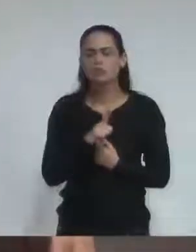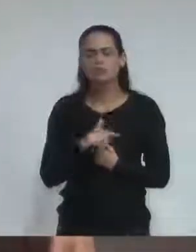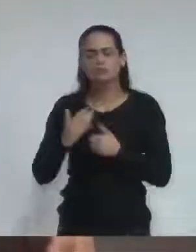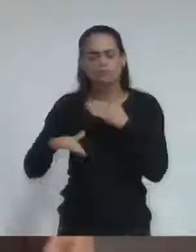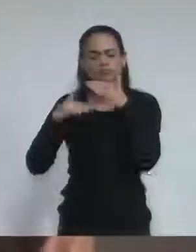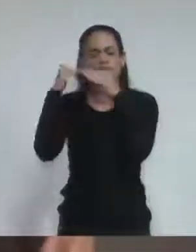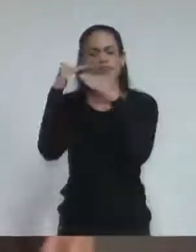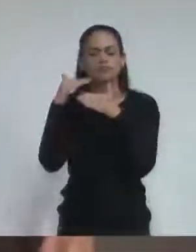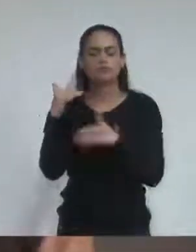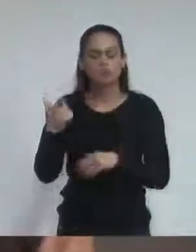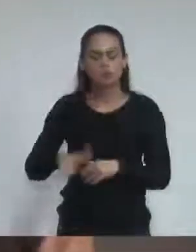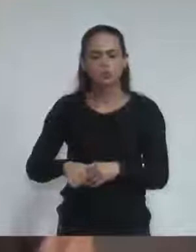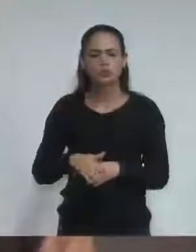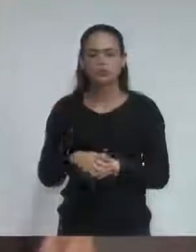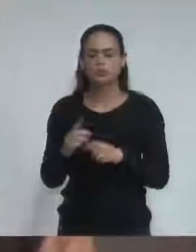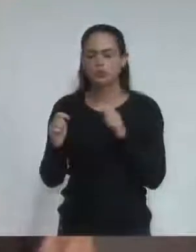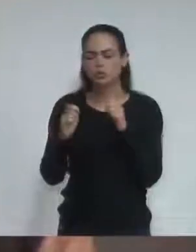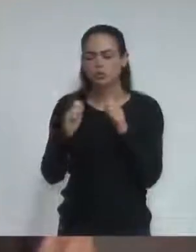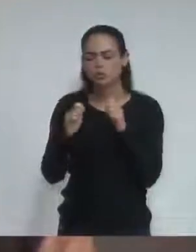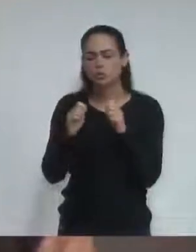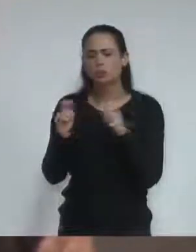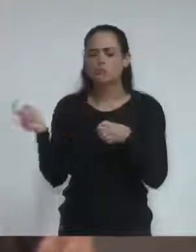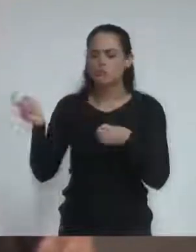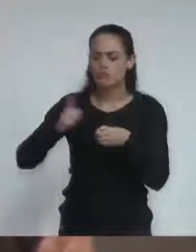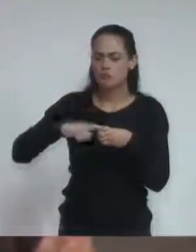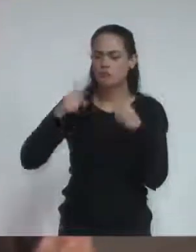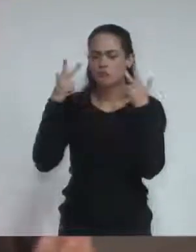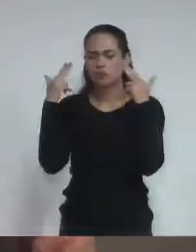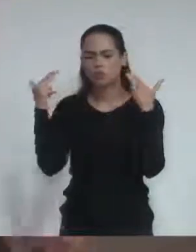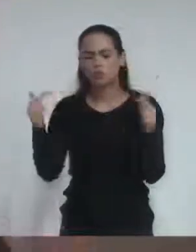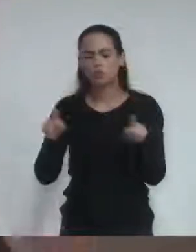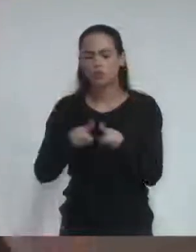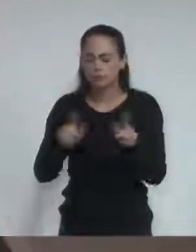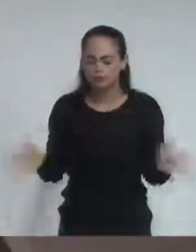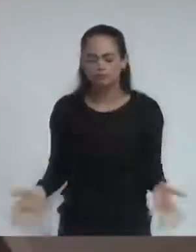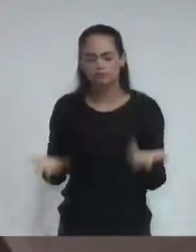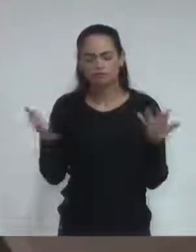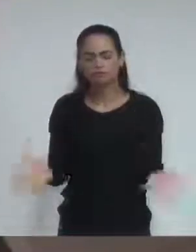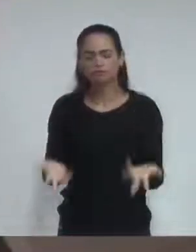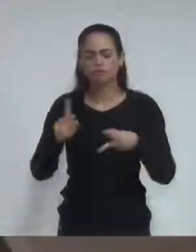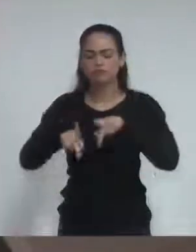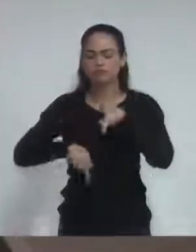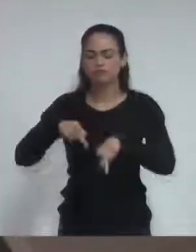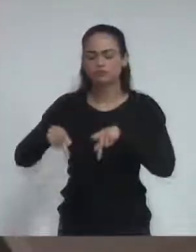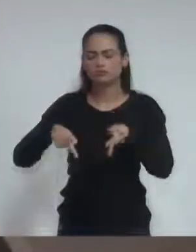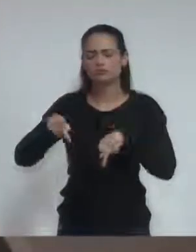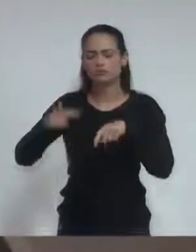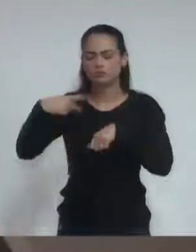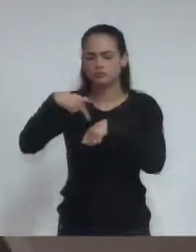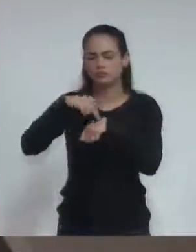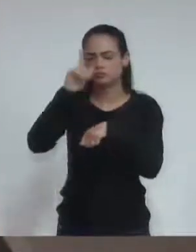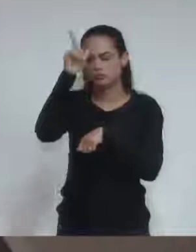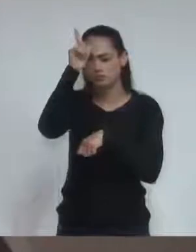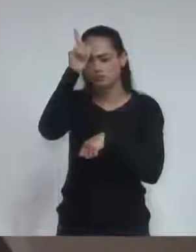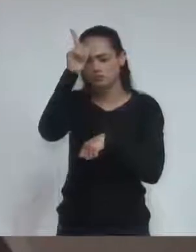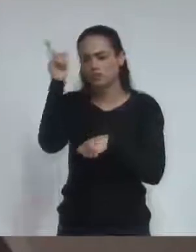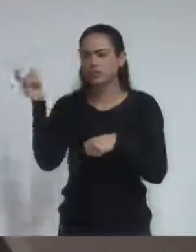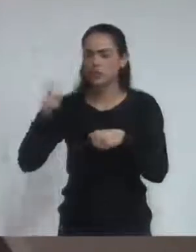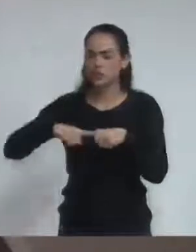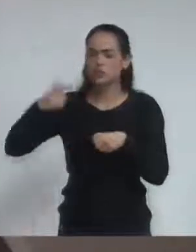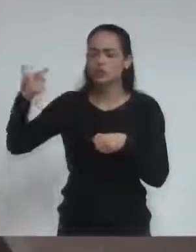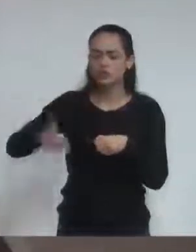a economia, devolver a autoestima ao povo alemão e novamente tornar a Alemanha uma